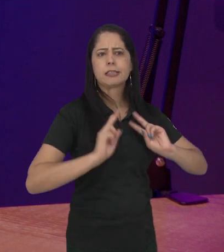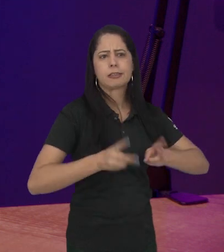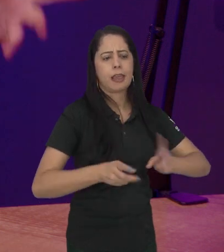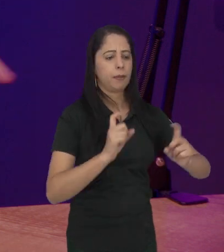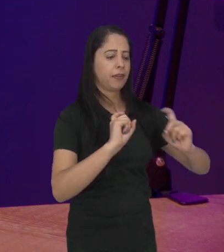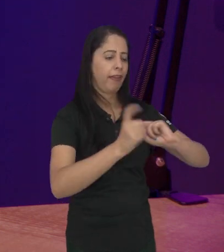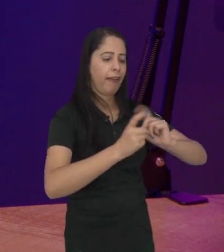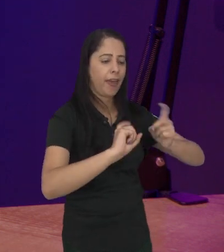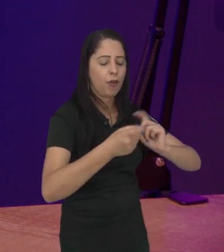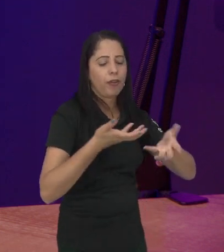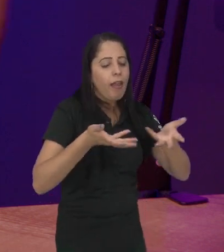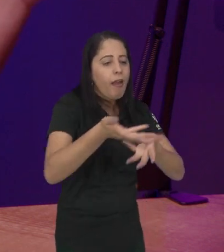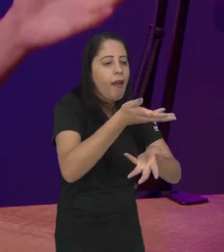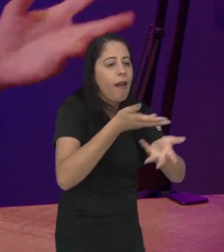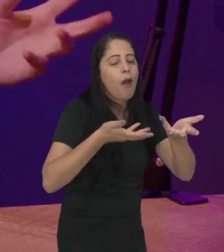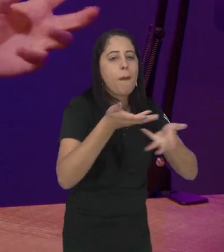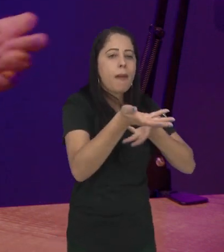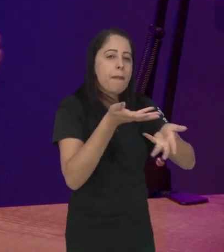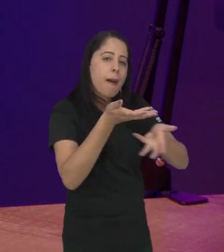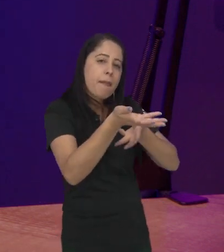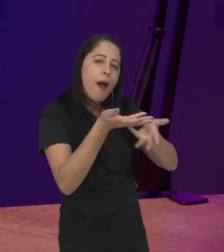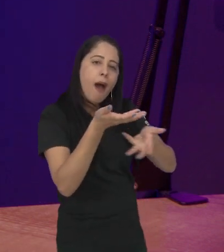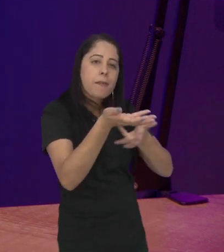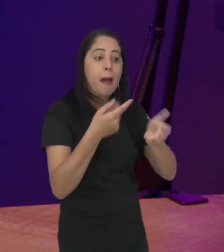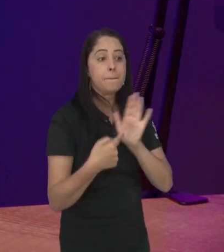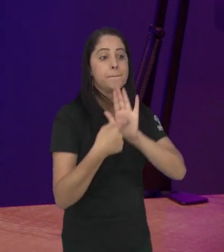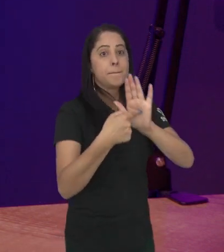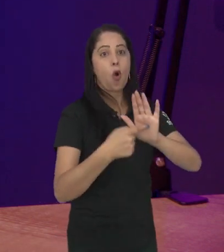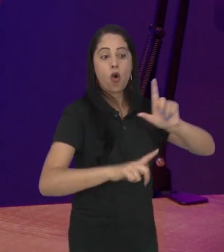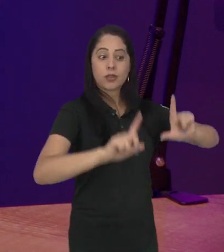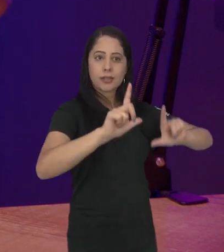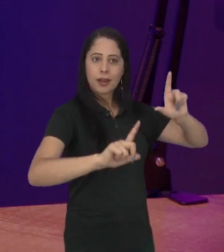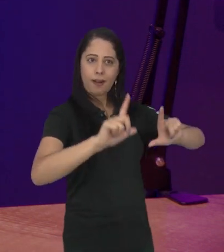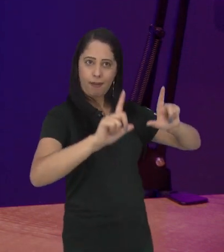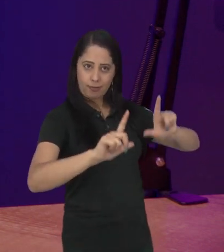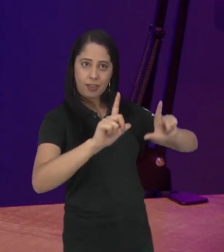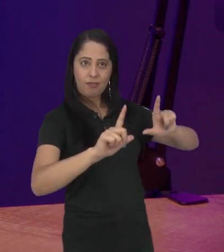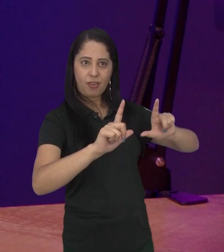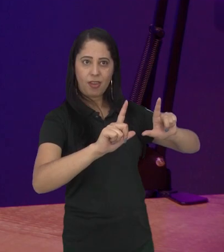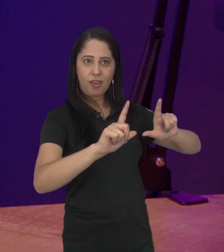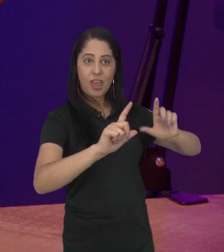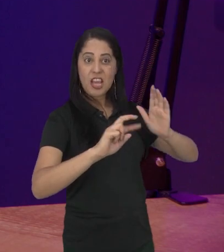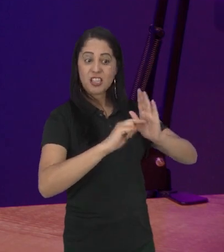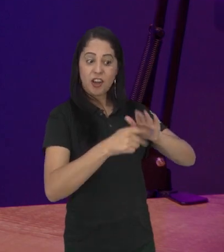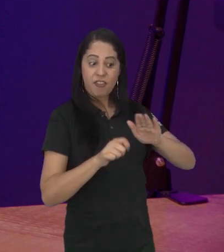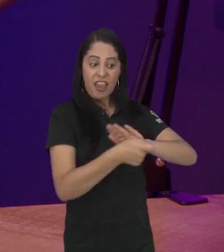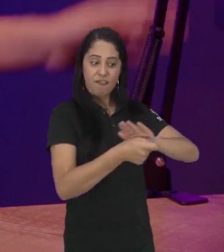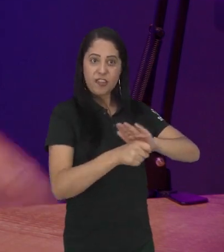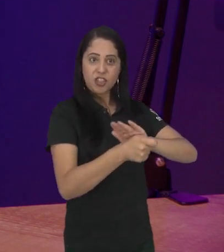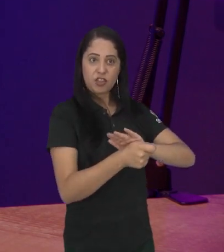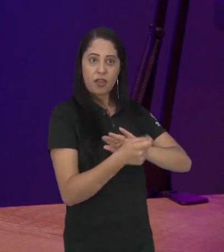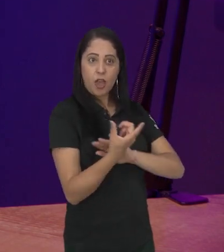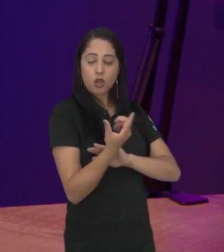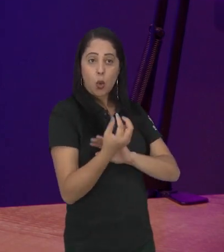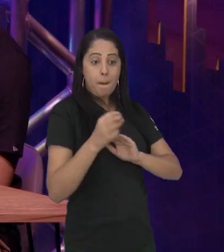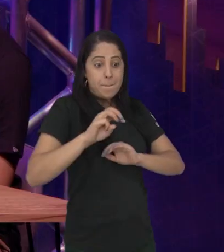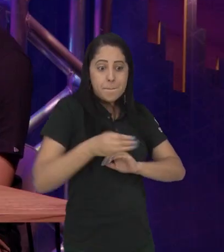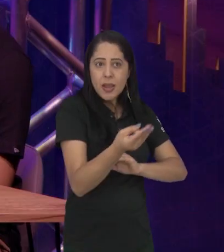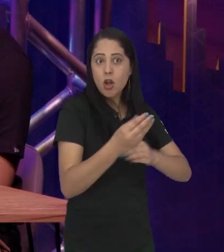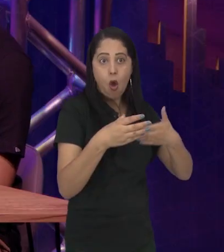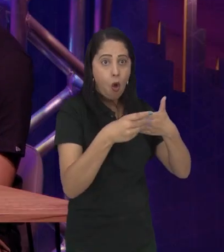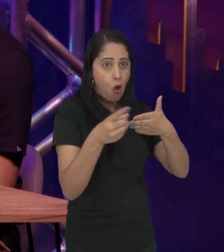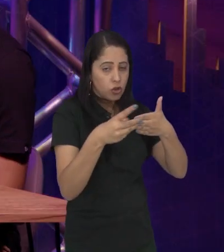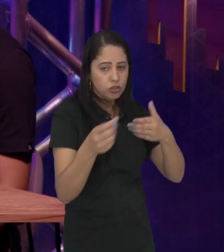fazem grandes reuniões e levam as pessoas para a TV e tudo para colocar o filme em destaque. E nisso rola, tipo, milhões. Eu